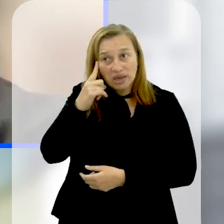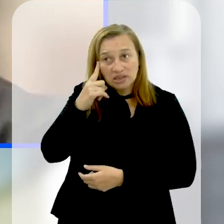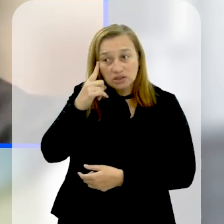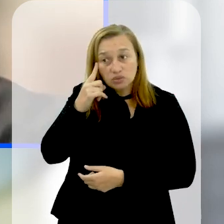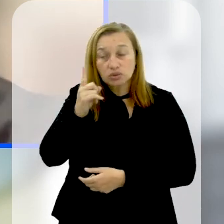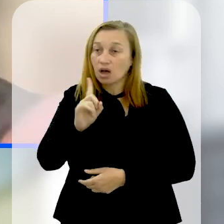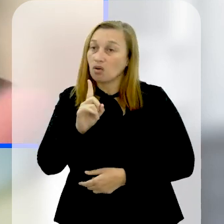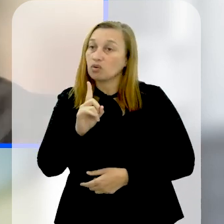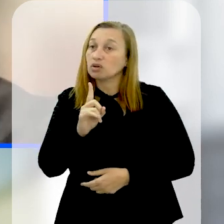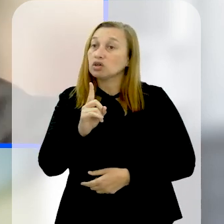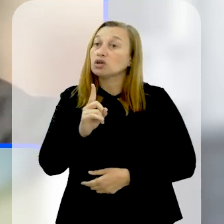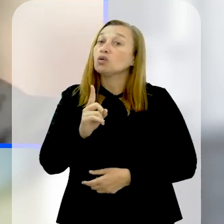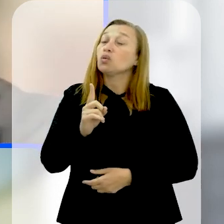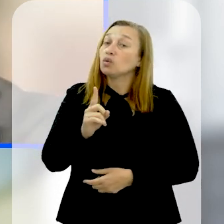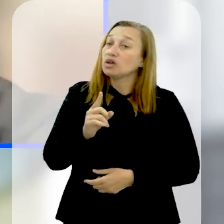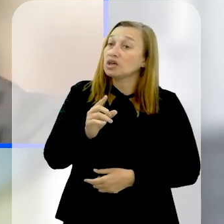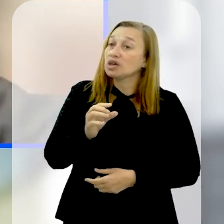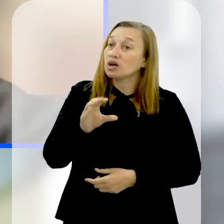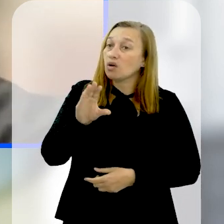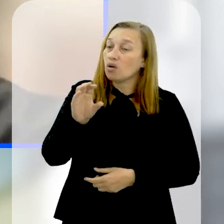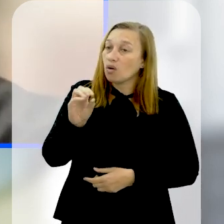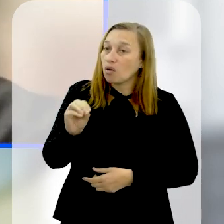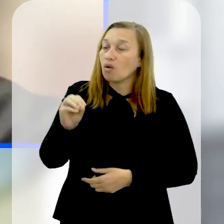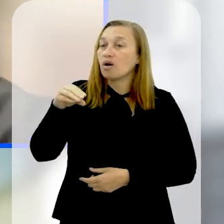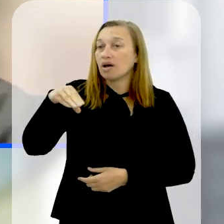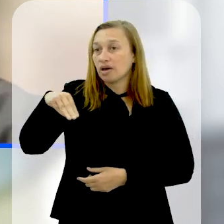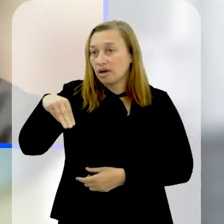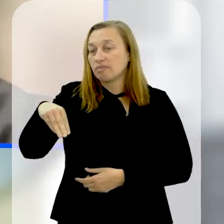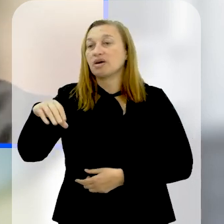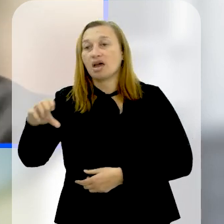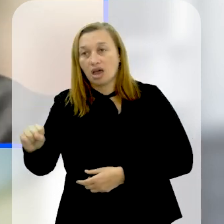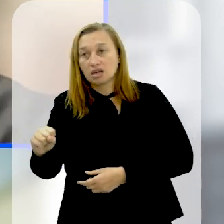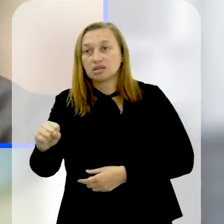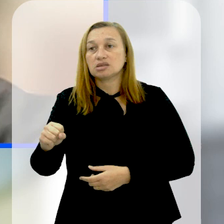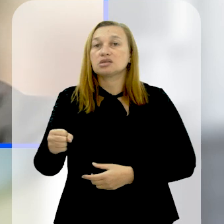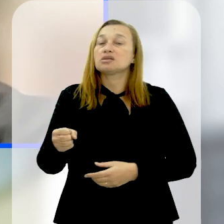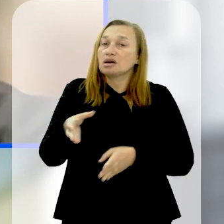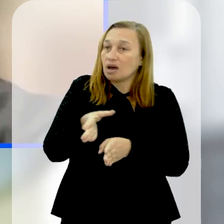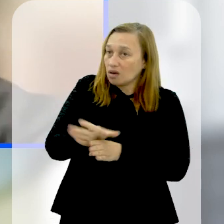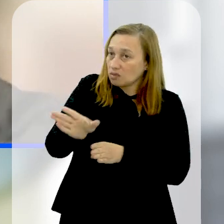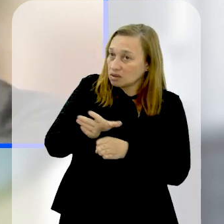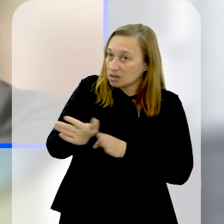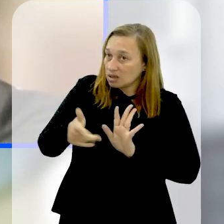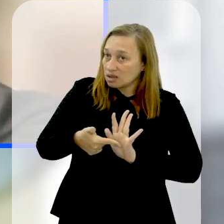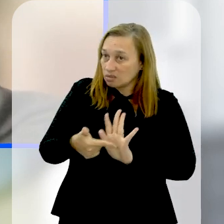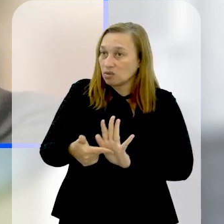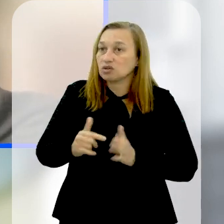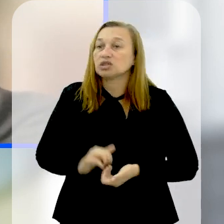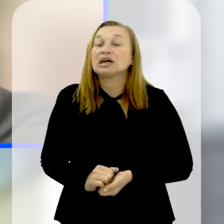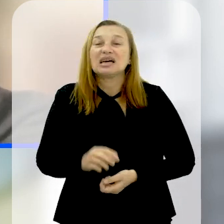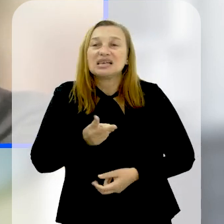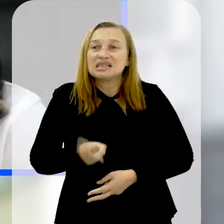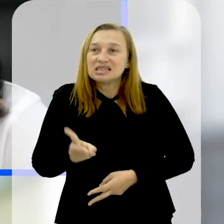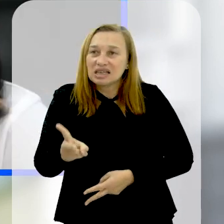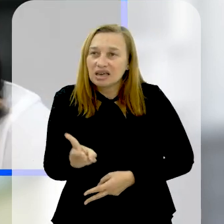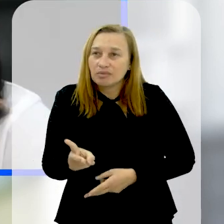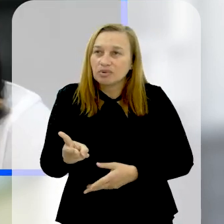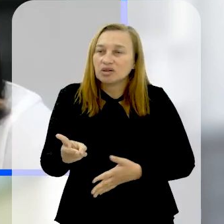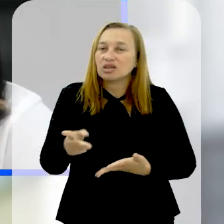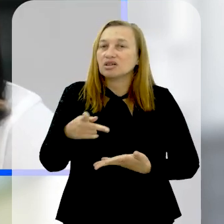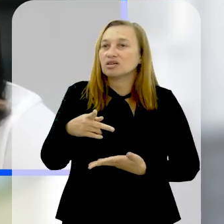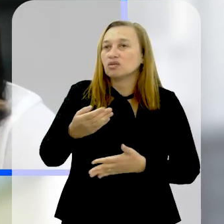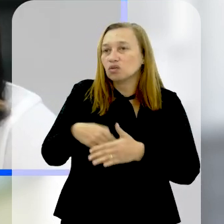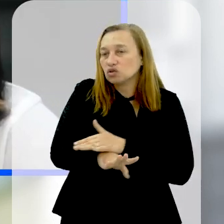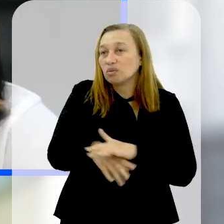penso. Eu penso, não, que as evidências científicas, o Ministério da Saúde, a Organização Mundial de Saúde se posicionam. É sempre